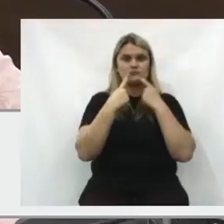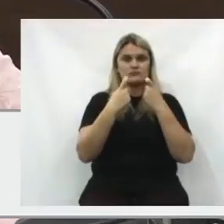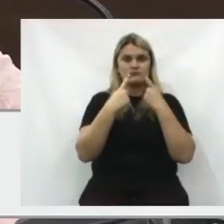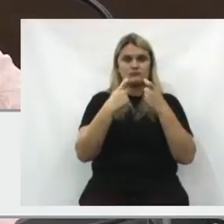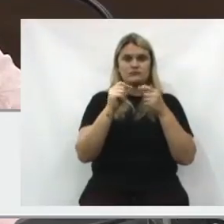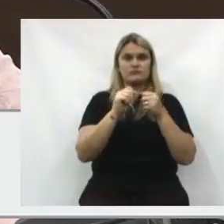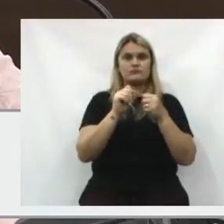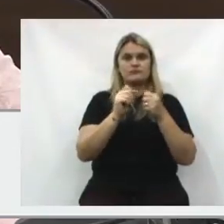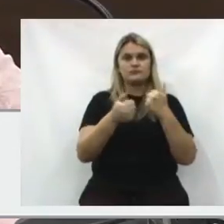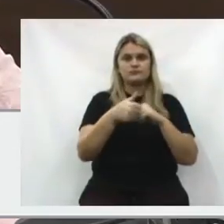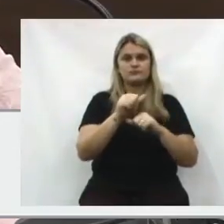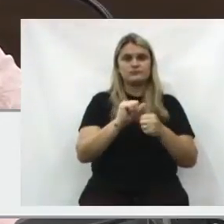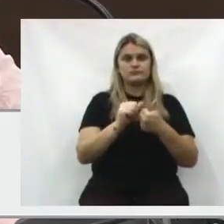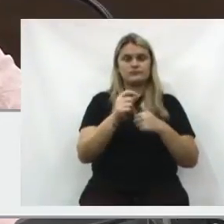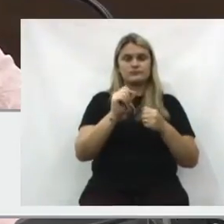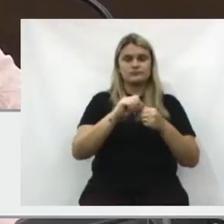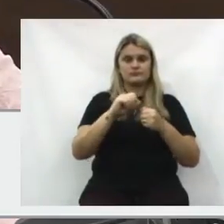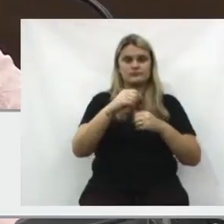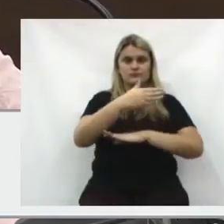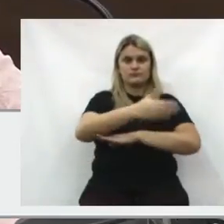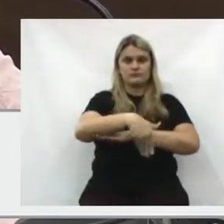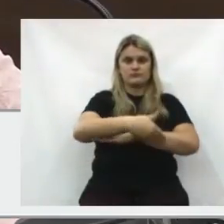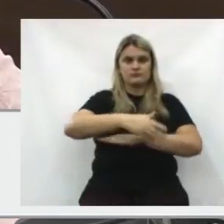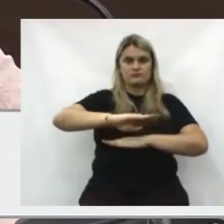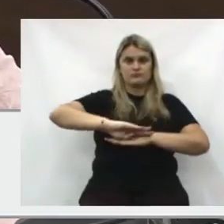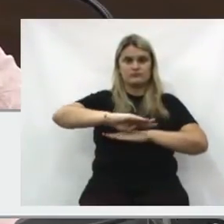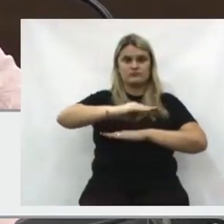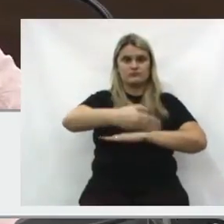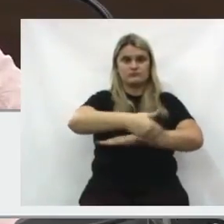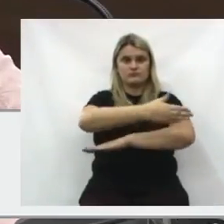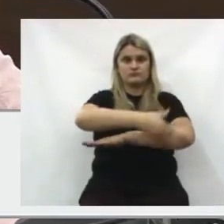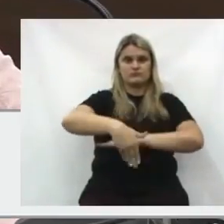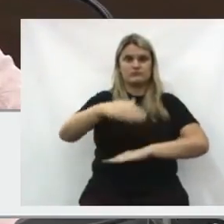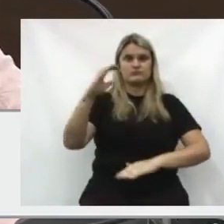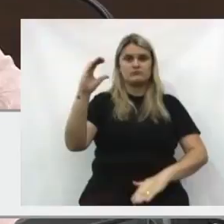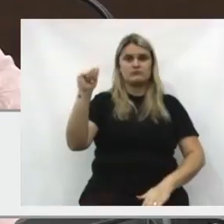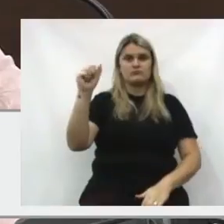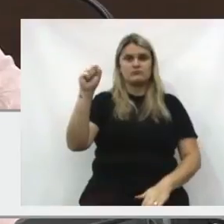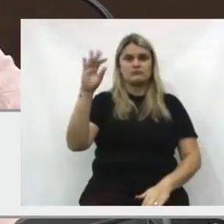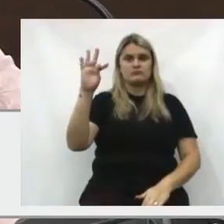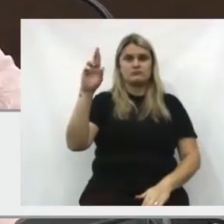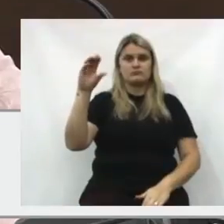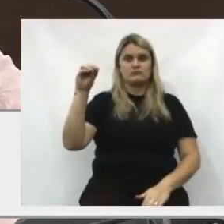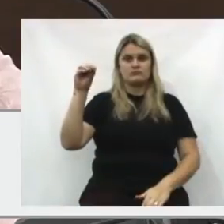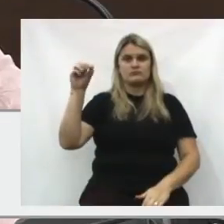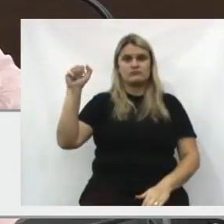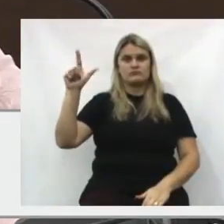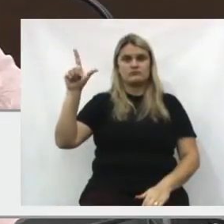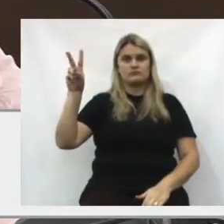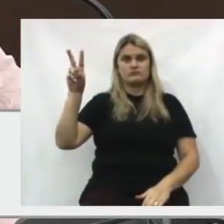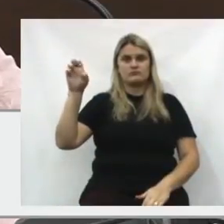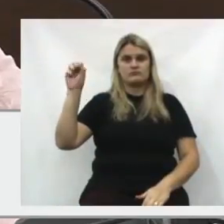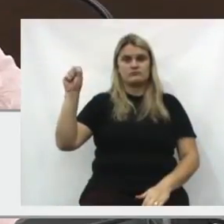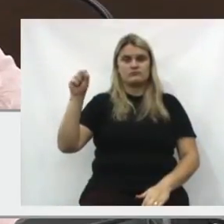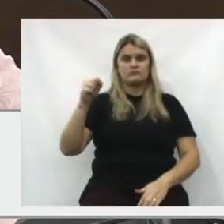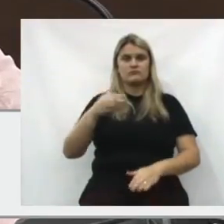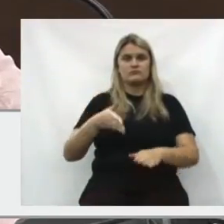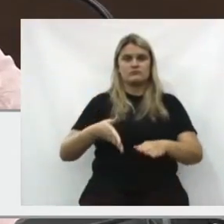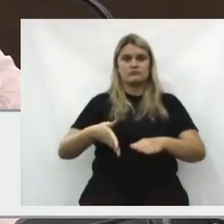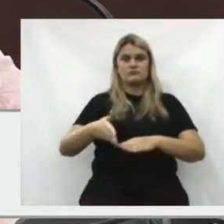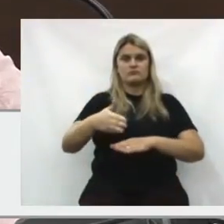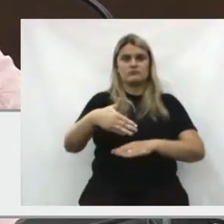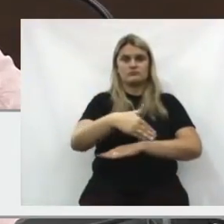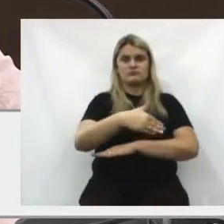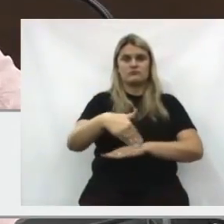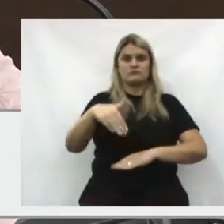moradores, avaliar a possibilidade de fazer uma lombada na rua Castro Alves, entre as ruas Manuel Estevão